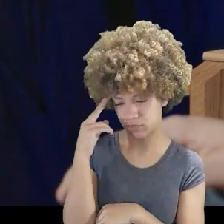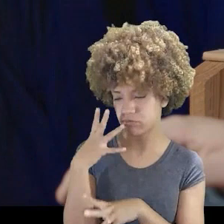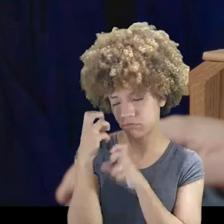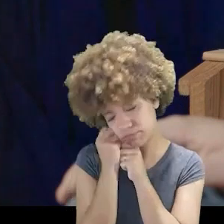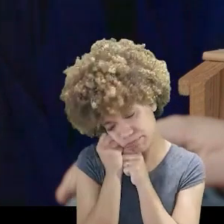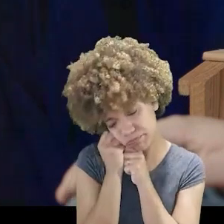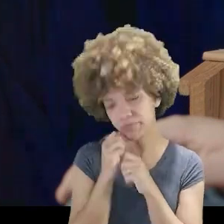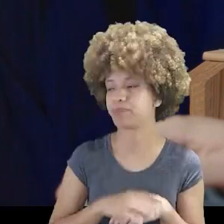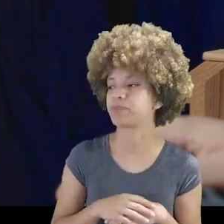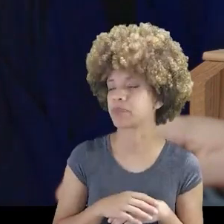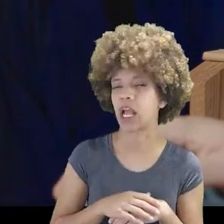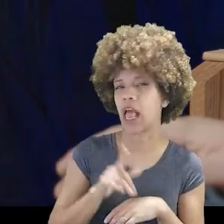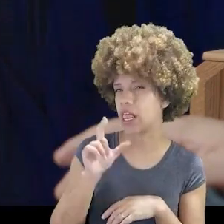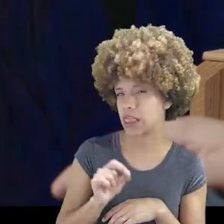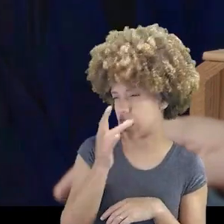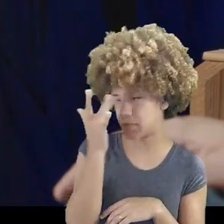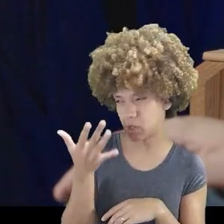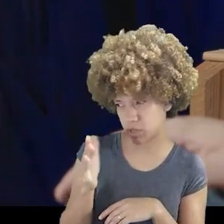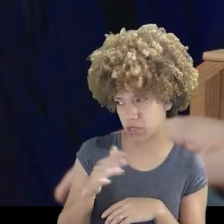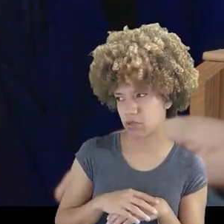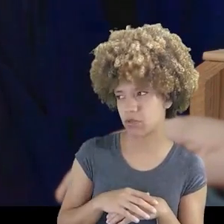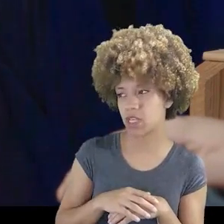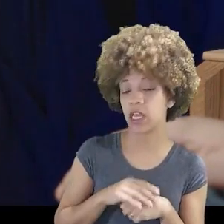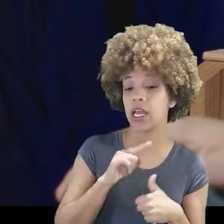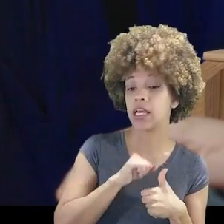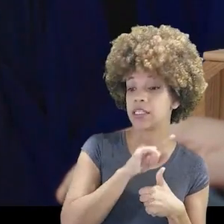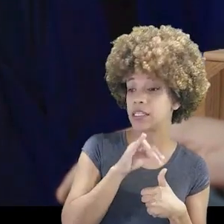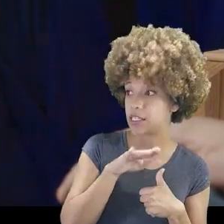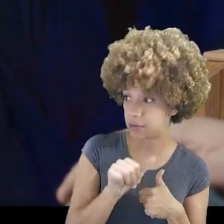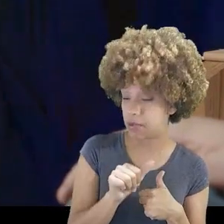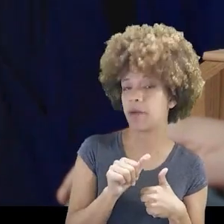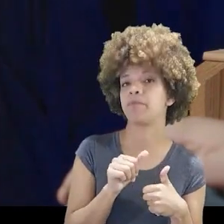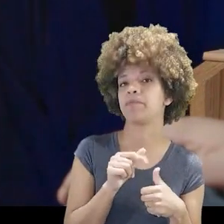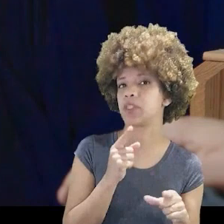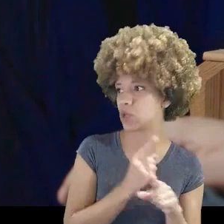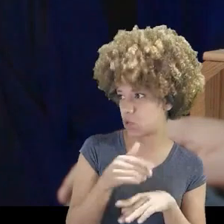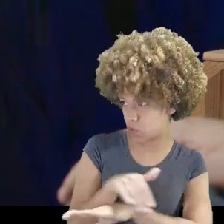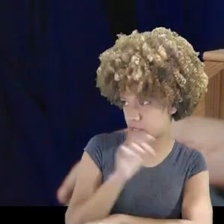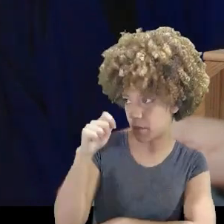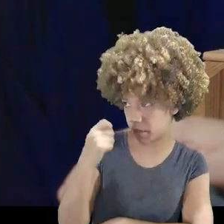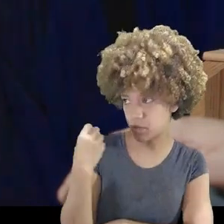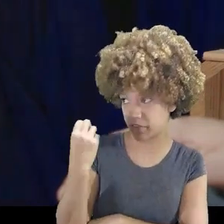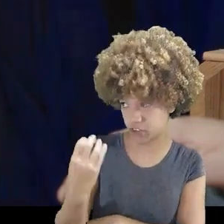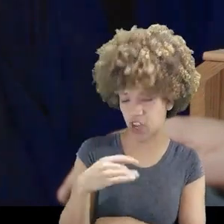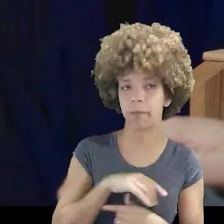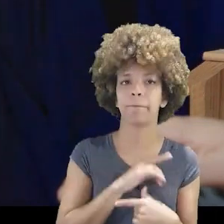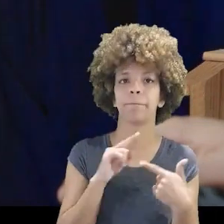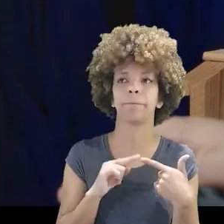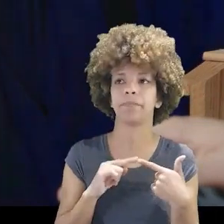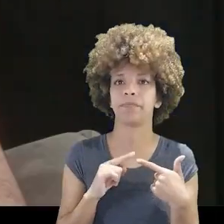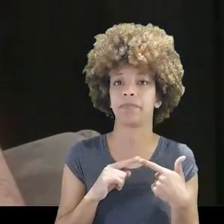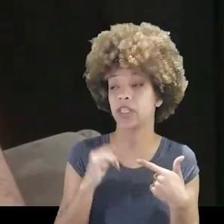e a gente tava em 10 pessoas de Gasparetto a gente se encontrava na Paulista à noite para viajar